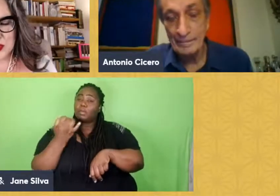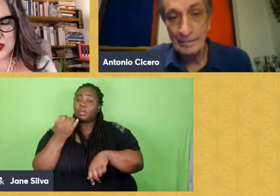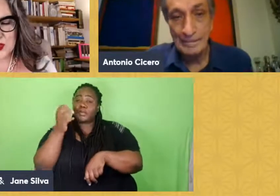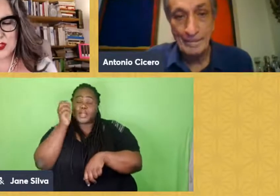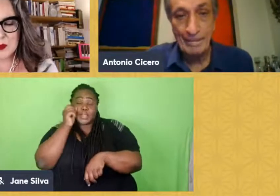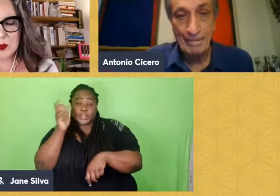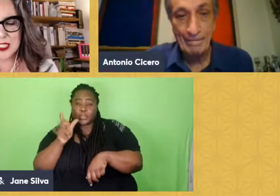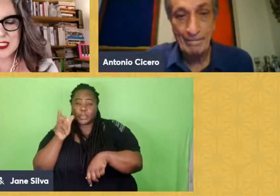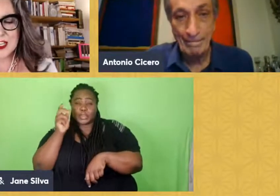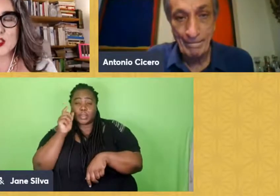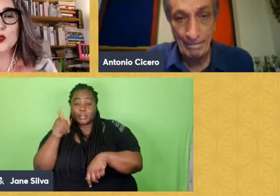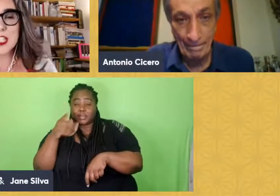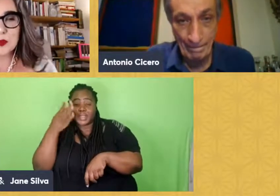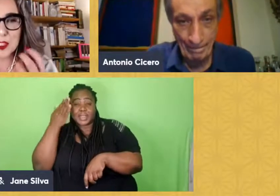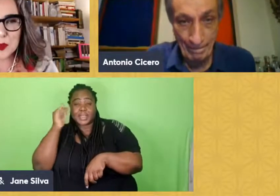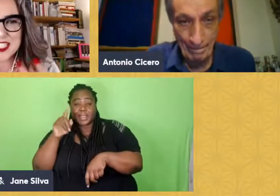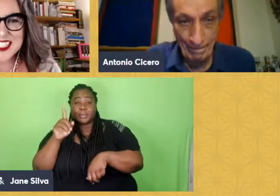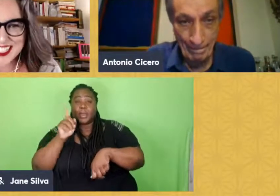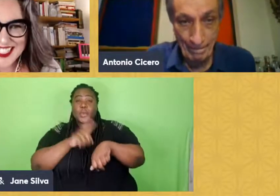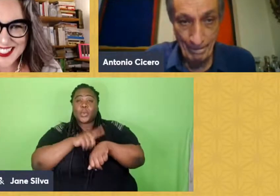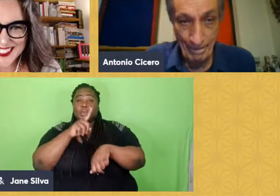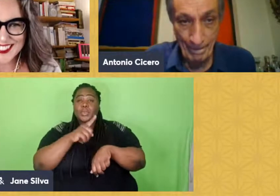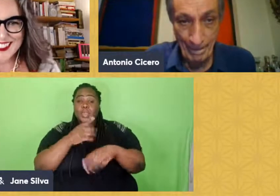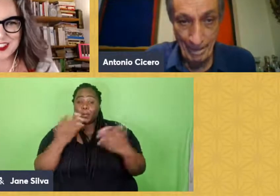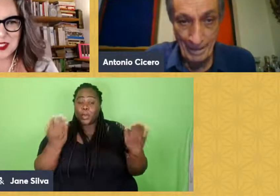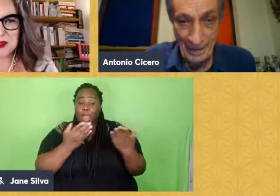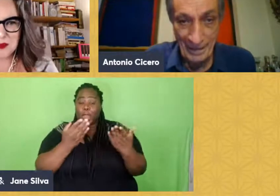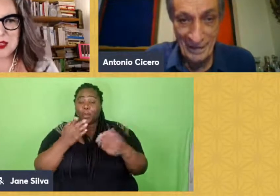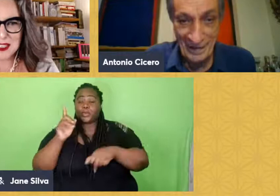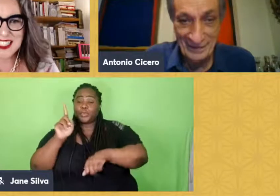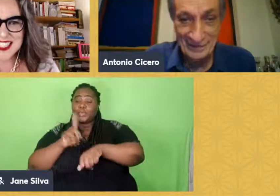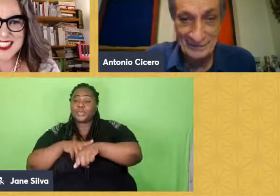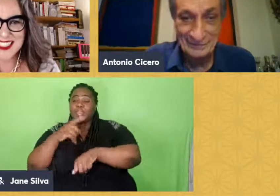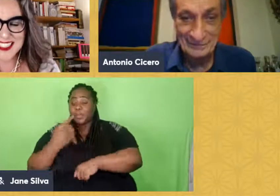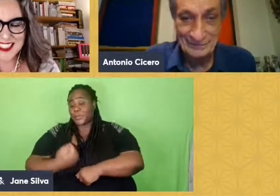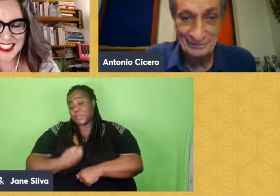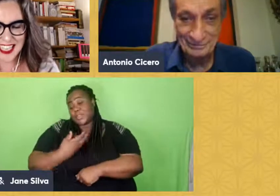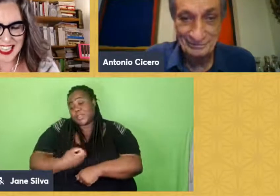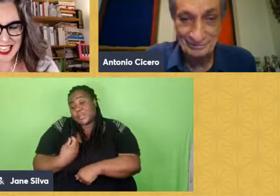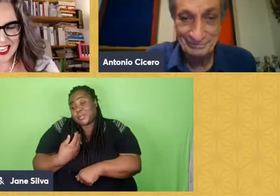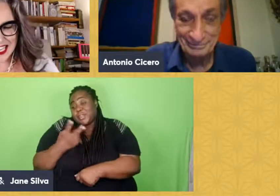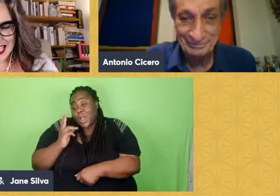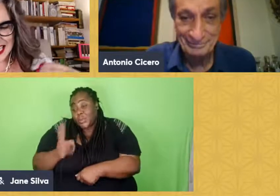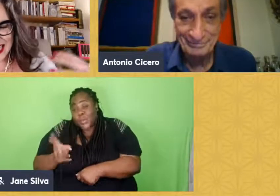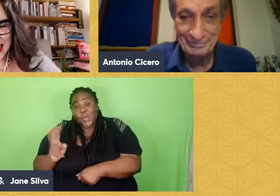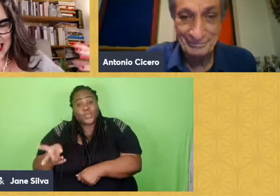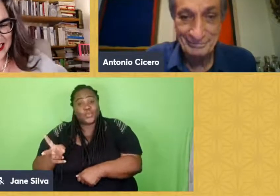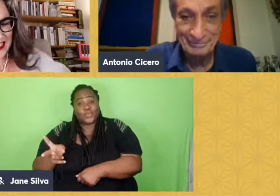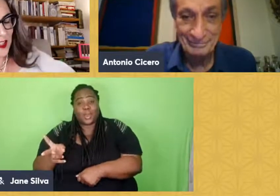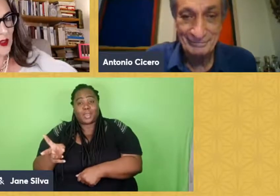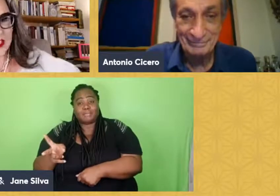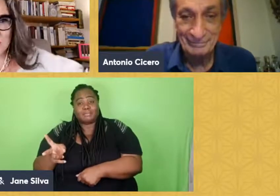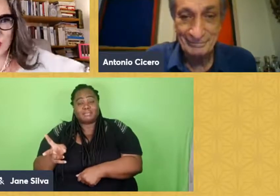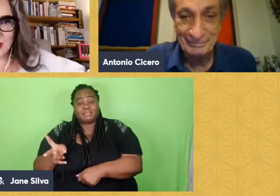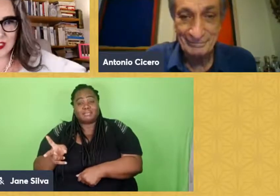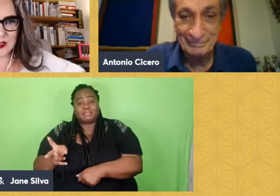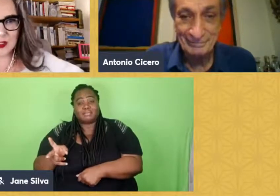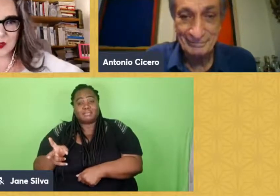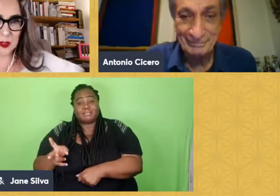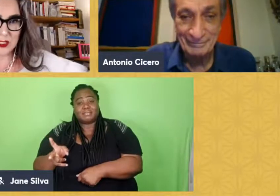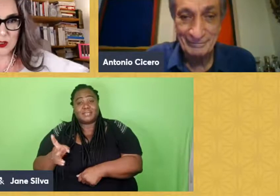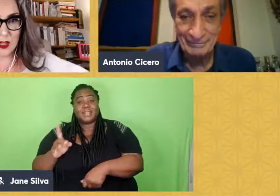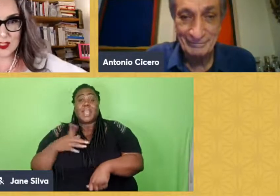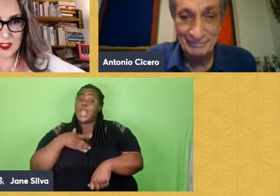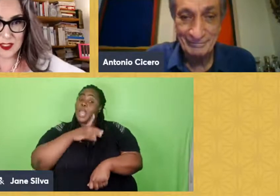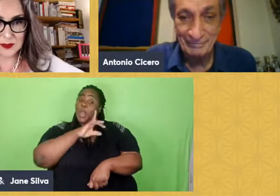falar um pouco disso, o tempo presente com o tempo da poesia, que é o tempo da permanência, quer dizer, esse Deus das horas, o